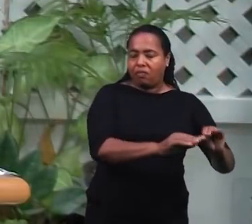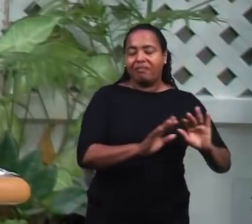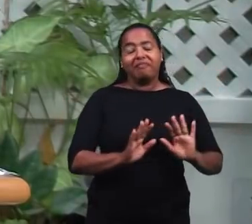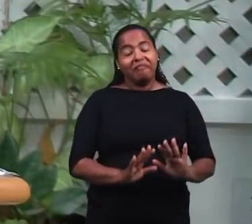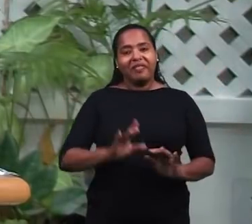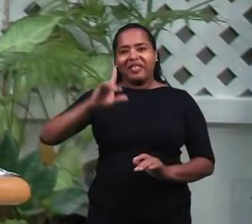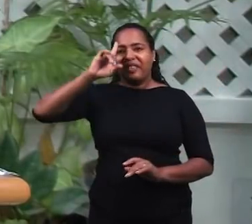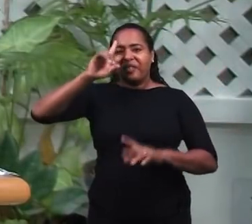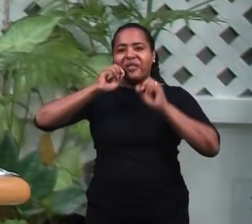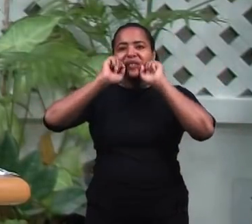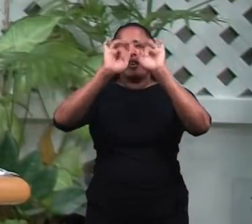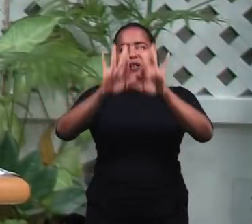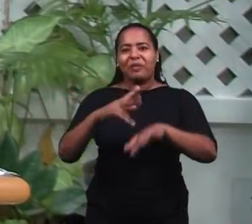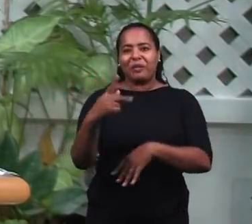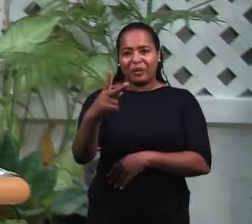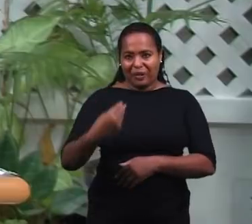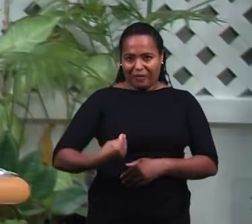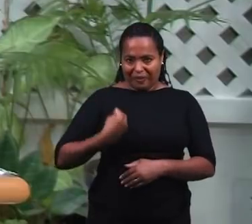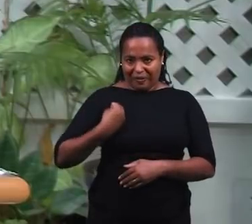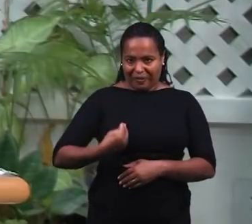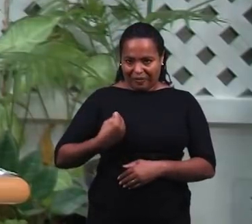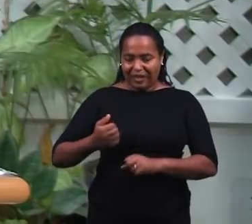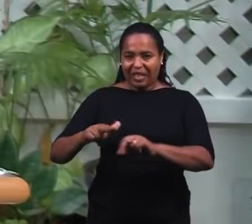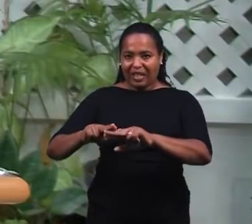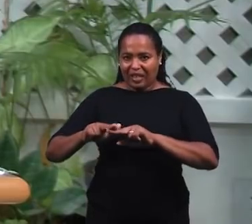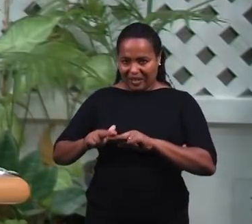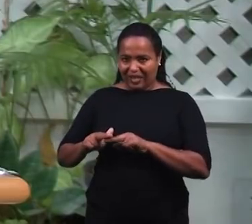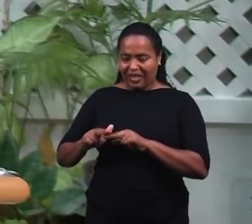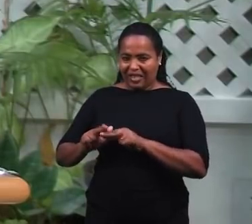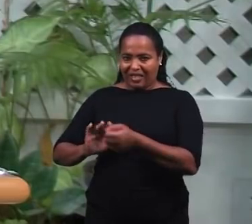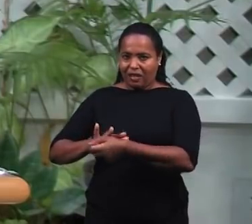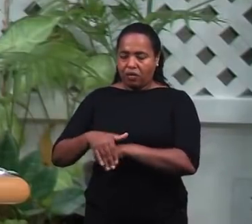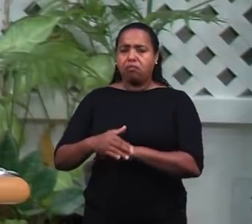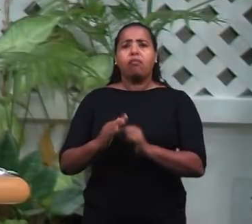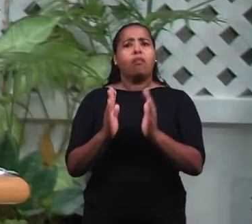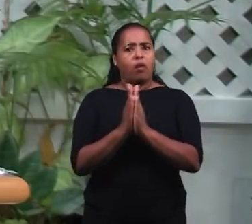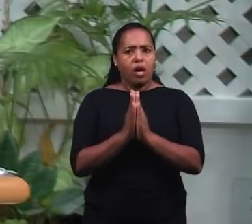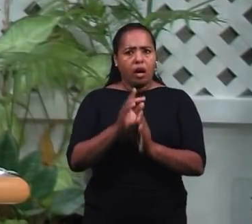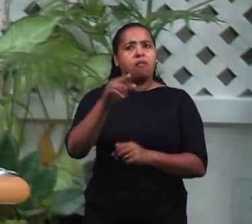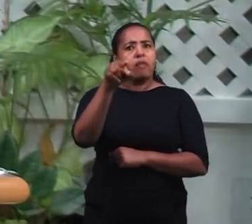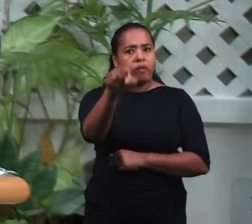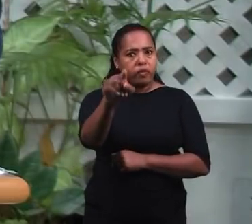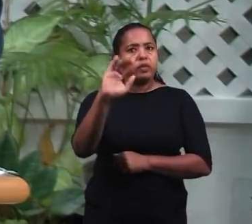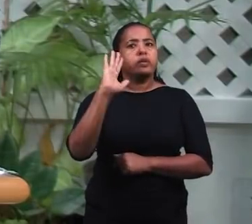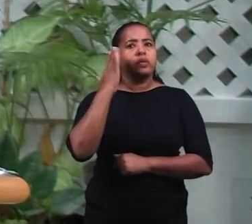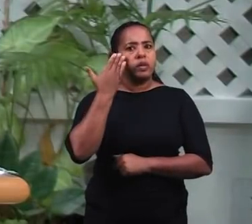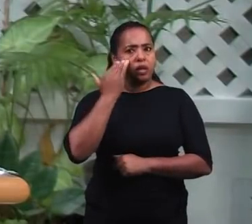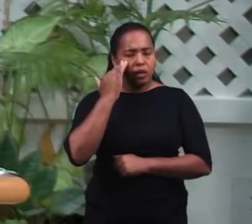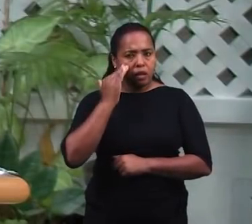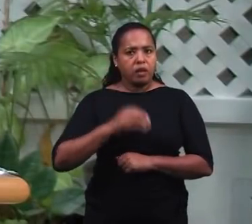Deus quer te abençoar nessa noite. E nós vamos orar agora para que você entenda isso.